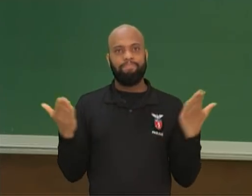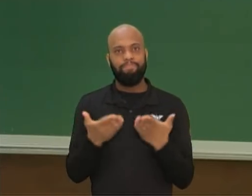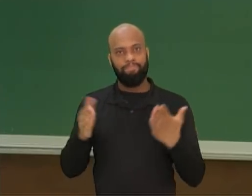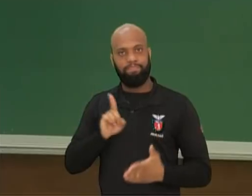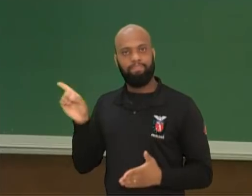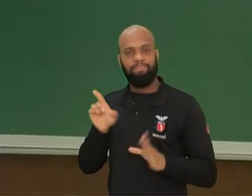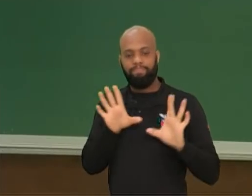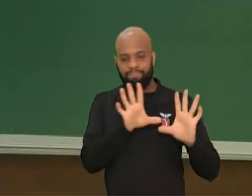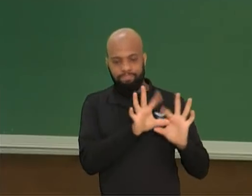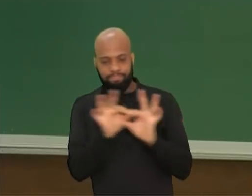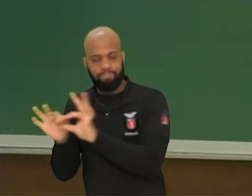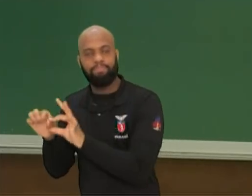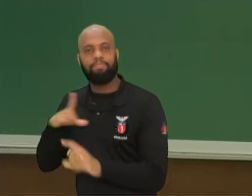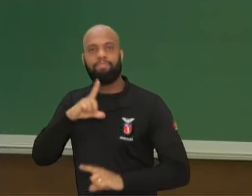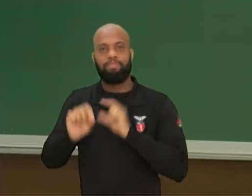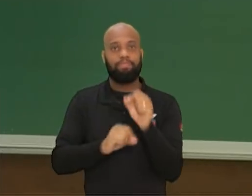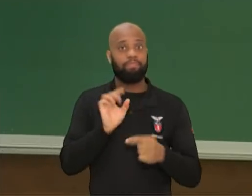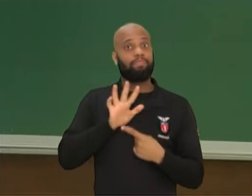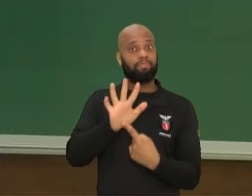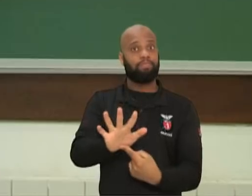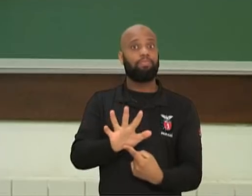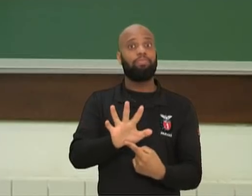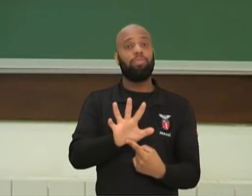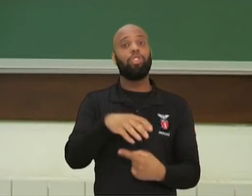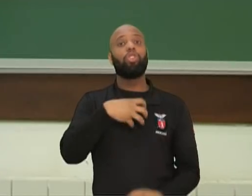nesse contexto, ele tem ideia de